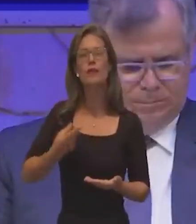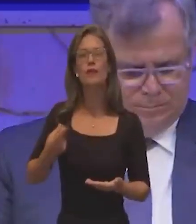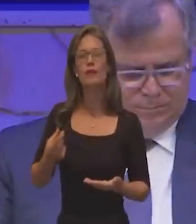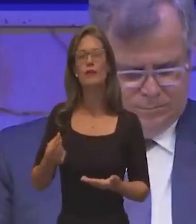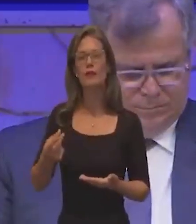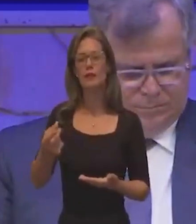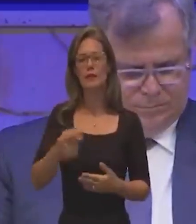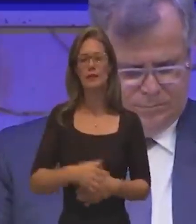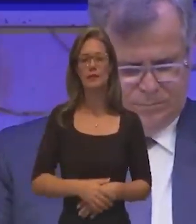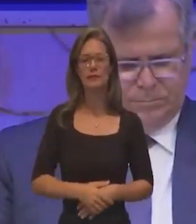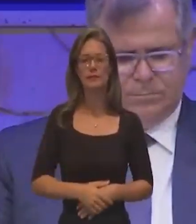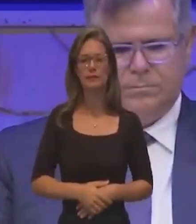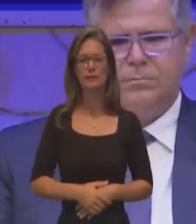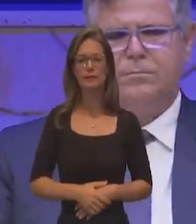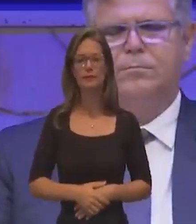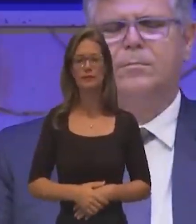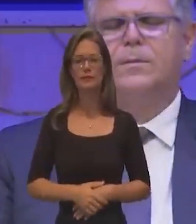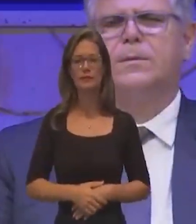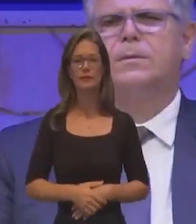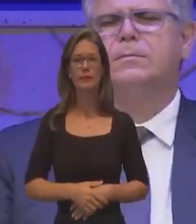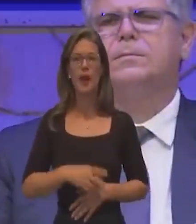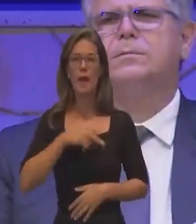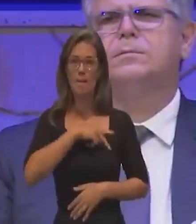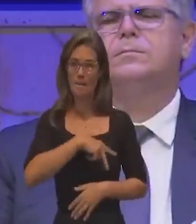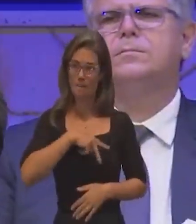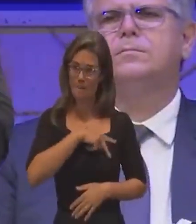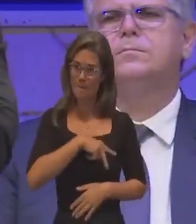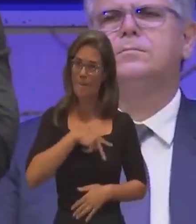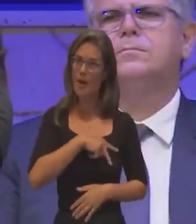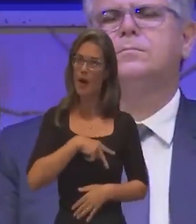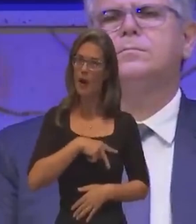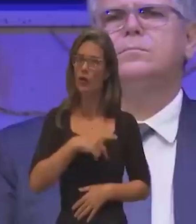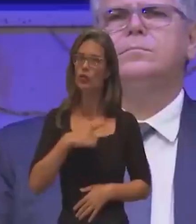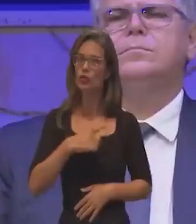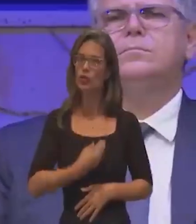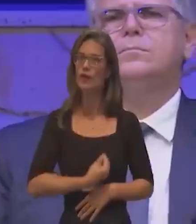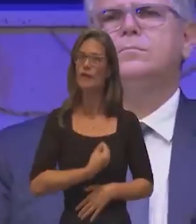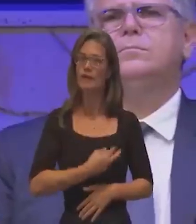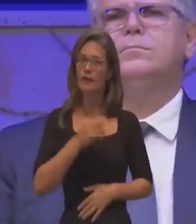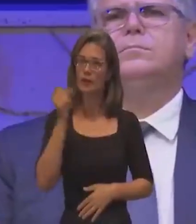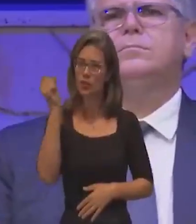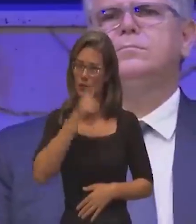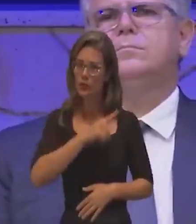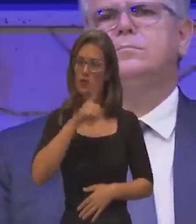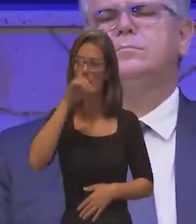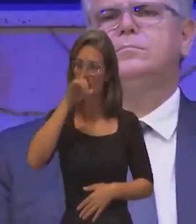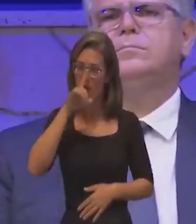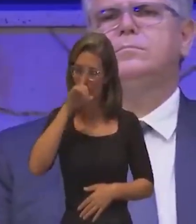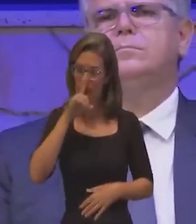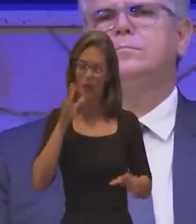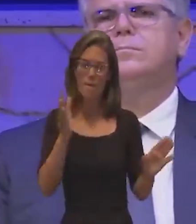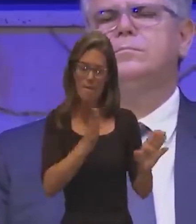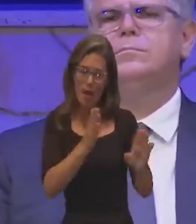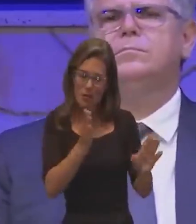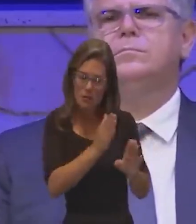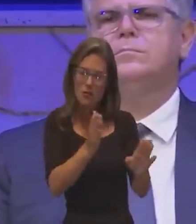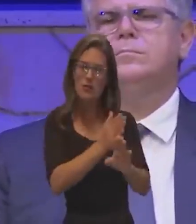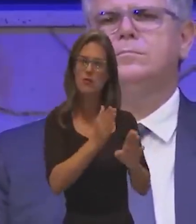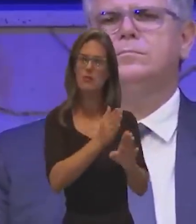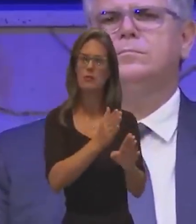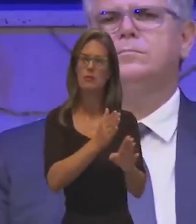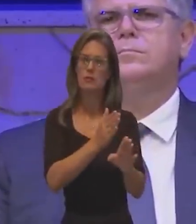O apóstolo Paulo passava por perseguições, ameaças de morte, perigos de morte, o tempo